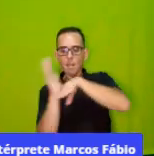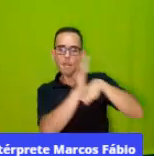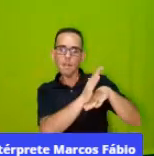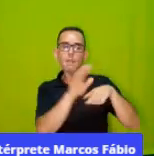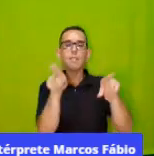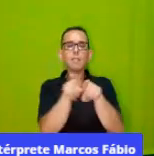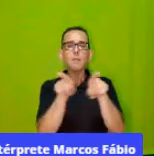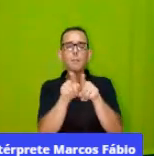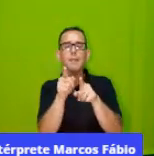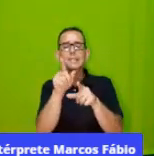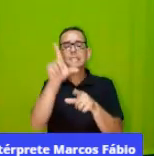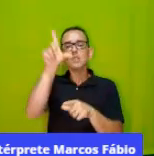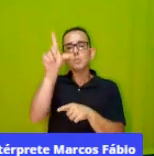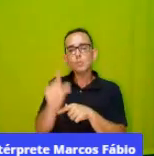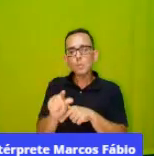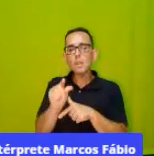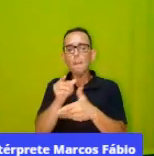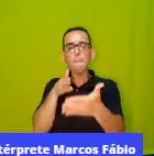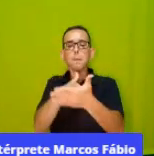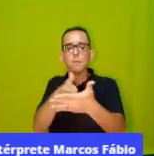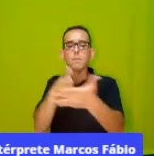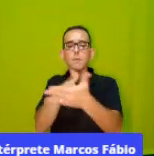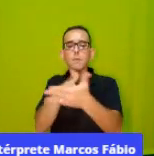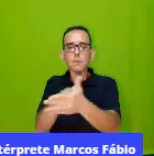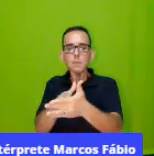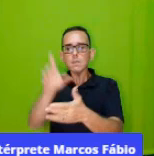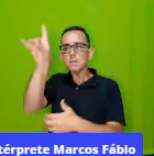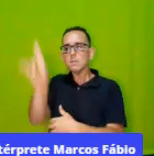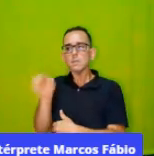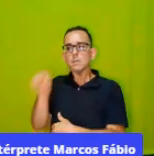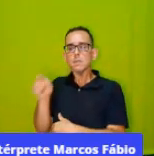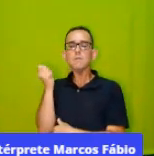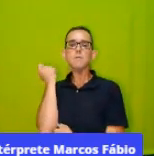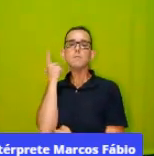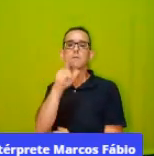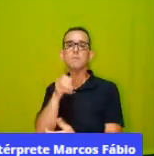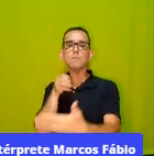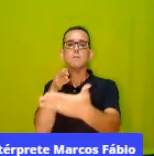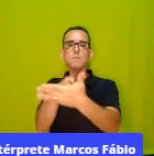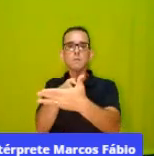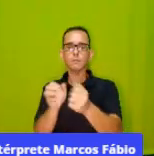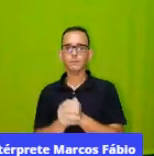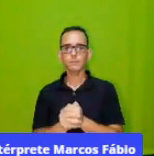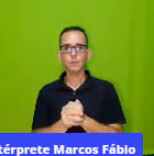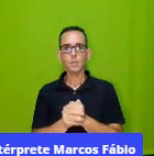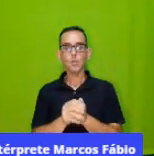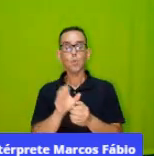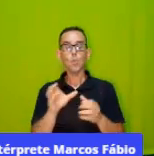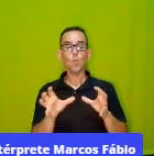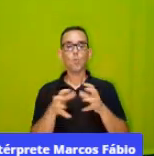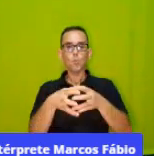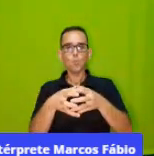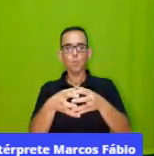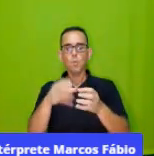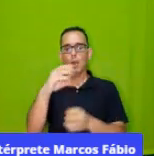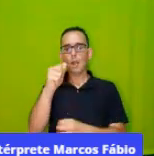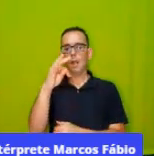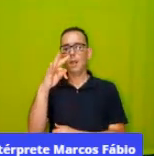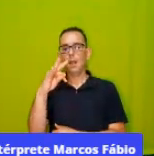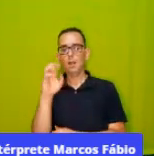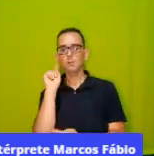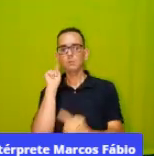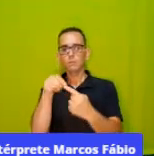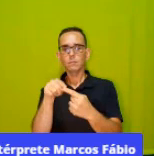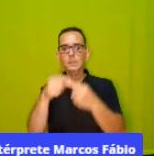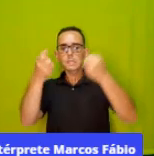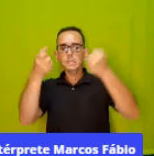as barreiras que essa pessoa com deficiência enfrenta. O Comitê de Ajudas Técnicas, o CAT, ele nos diz que